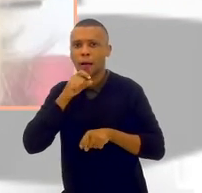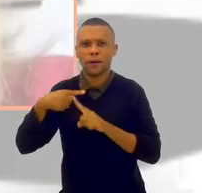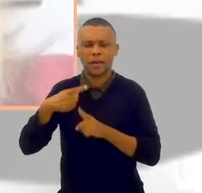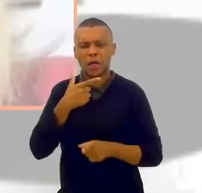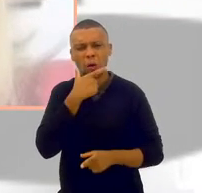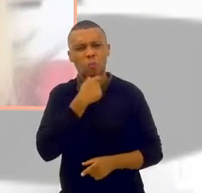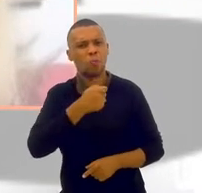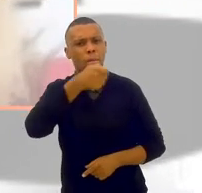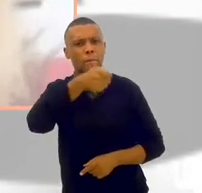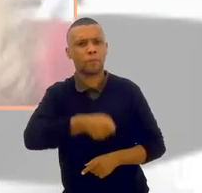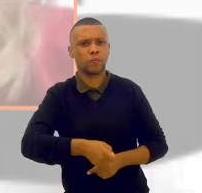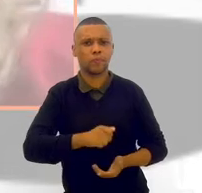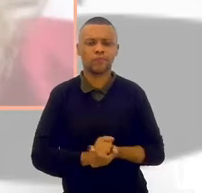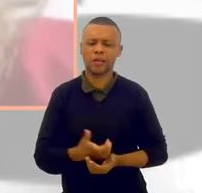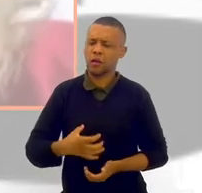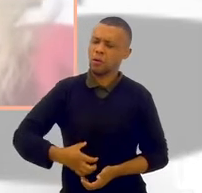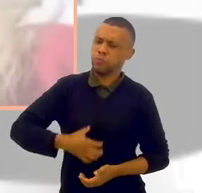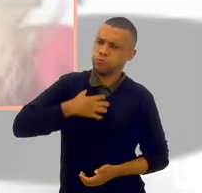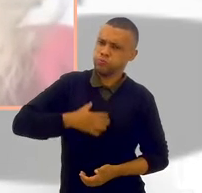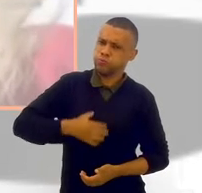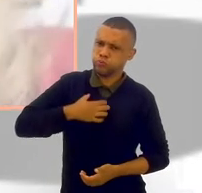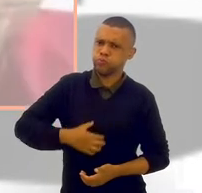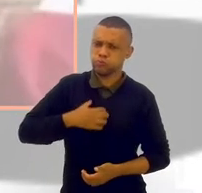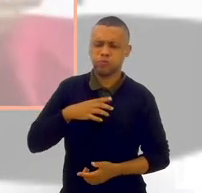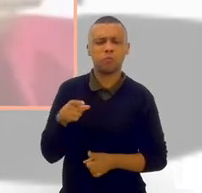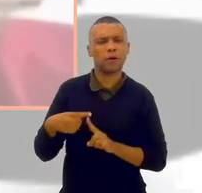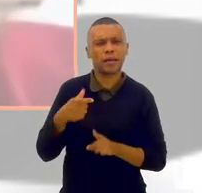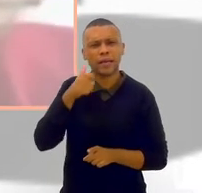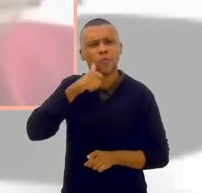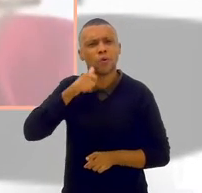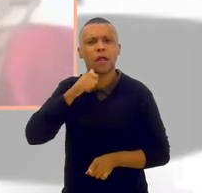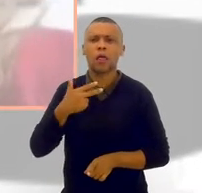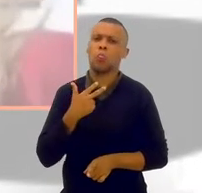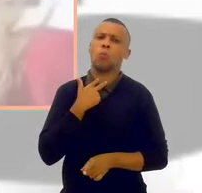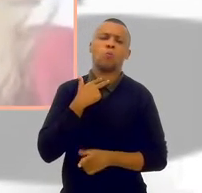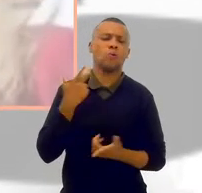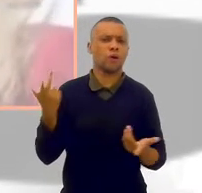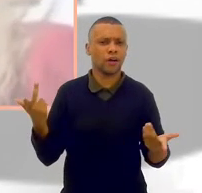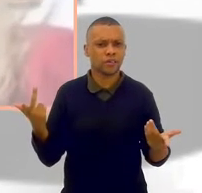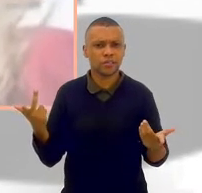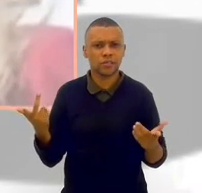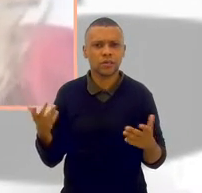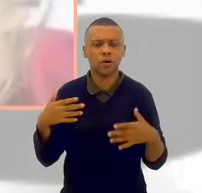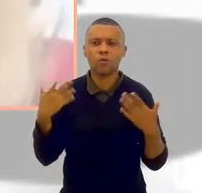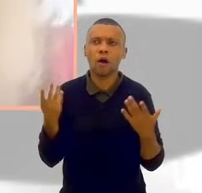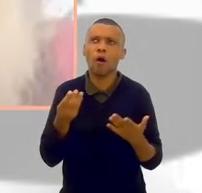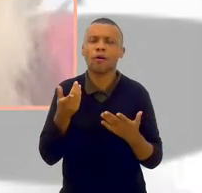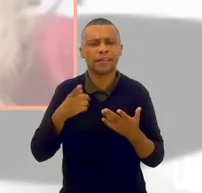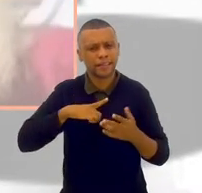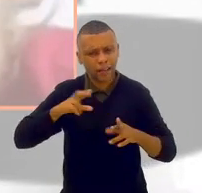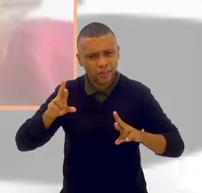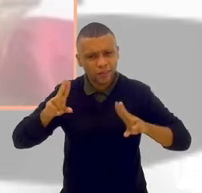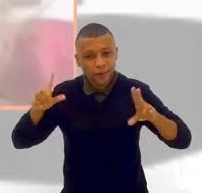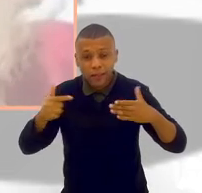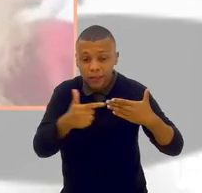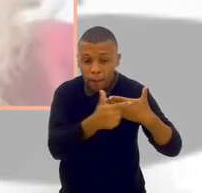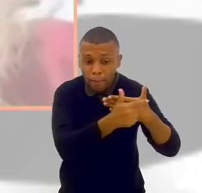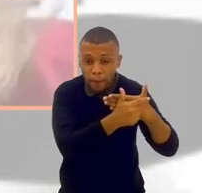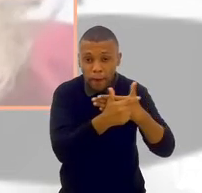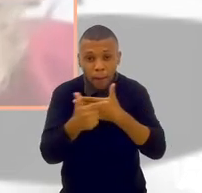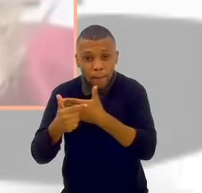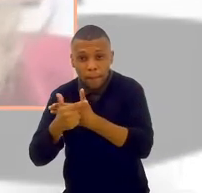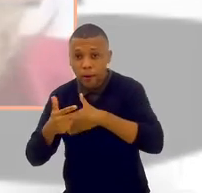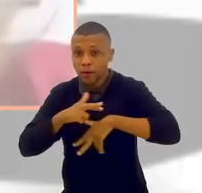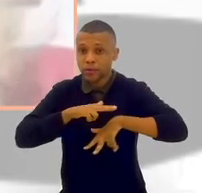muito machista. E eu ficava revoltada com isso. Falava, não, por que que mulher não pode? Qual que é a diferença? Lógico, tinha diferença, como ele